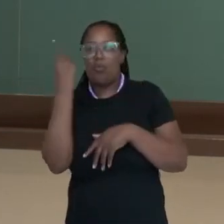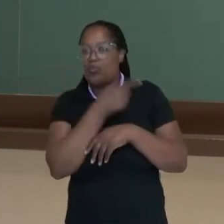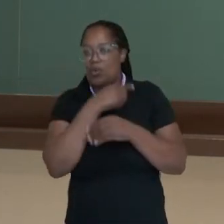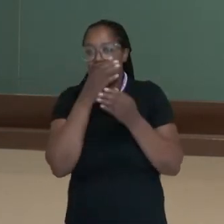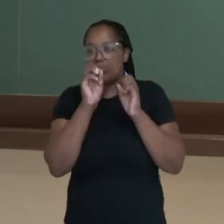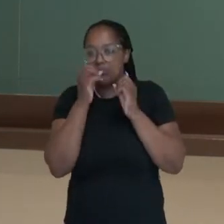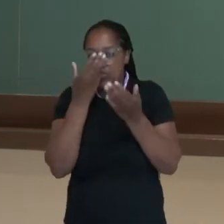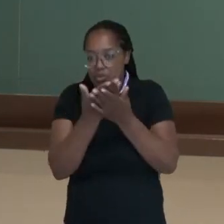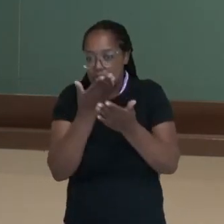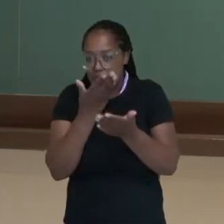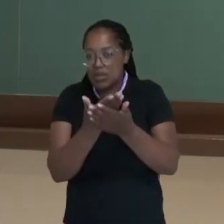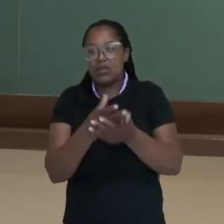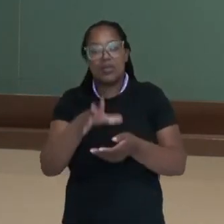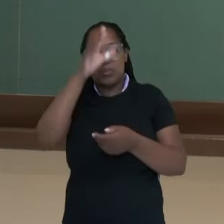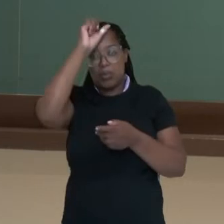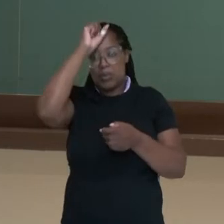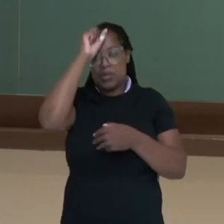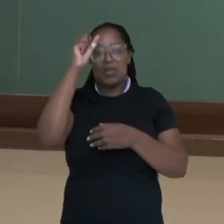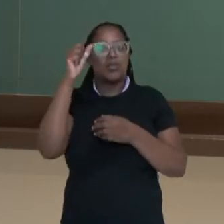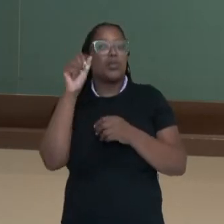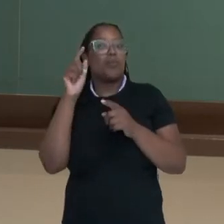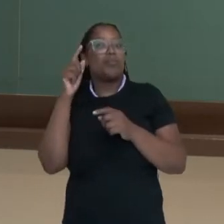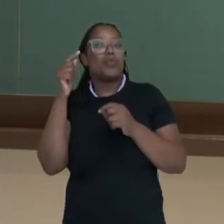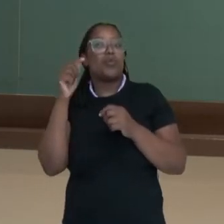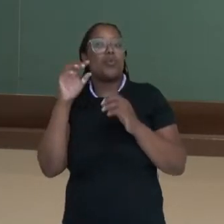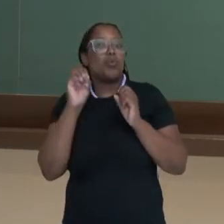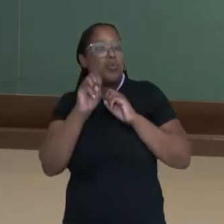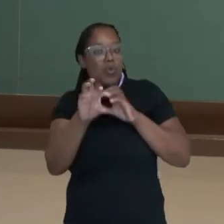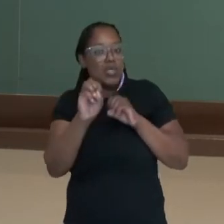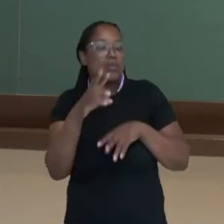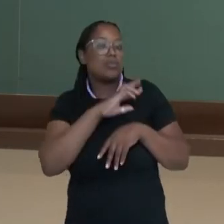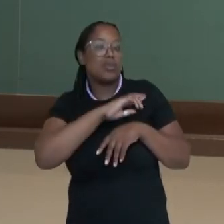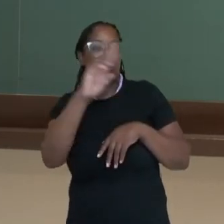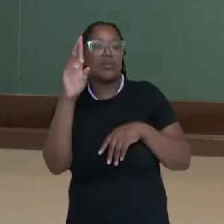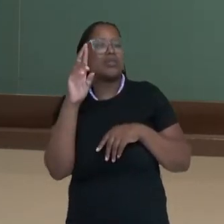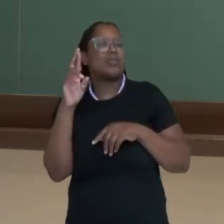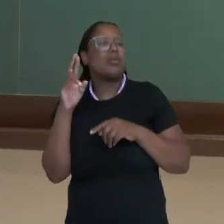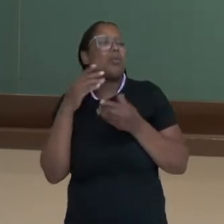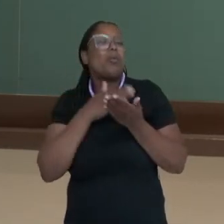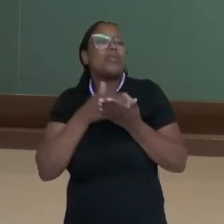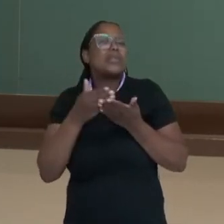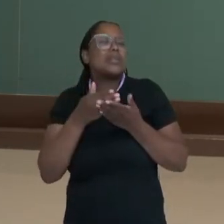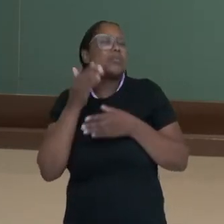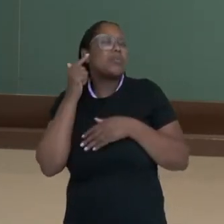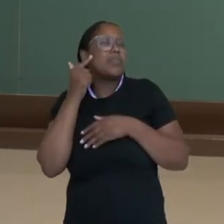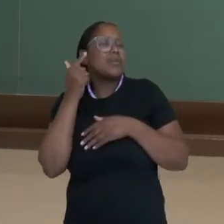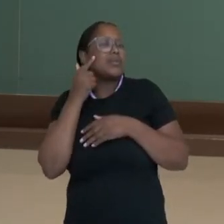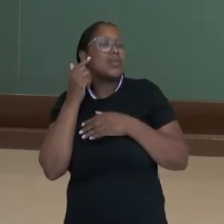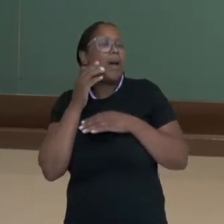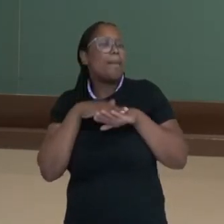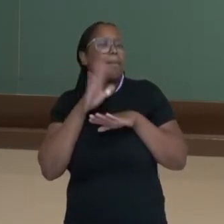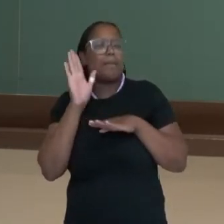tem que começar a pensar sobre isso, começar a questionar, não é? Mas por quê? Da onde que veio isso? É simplesmente